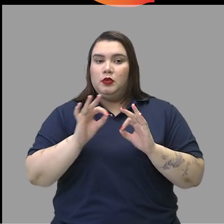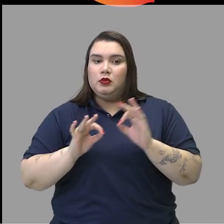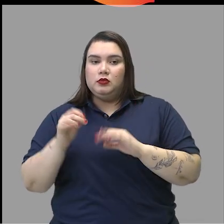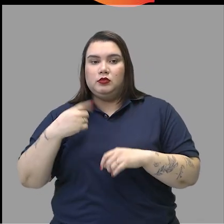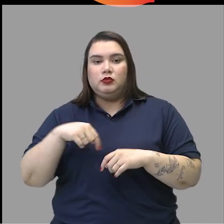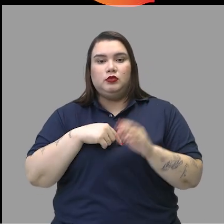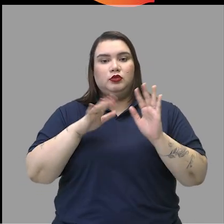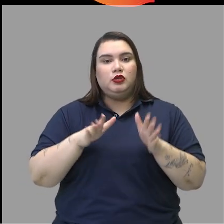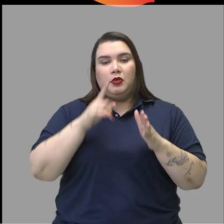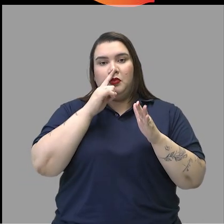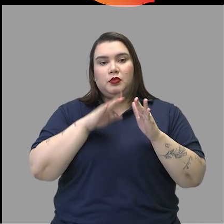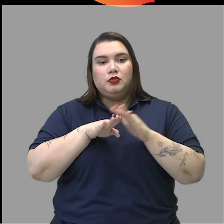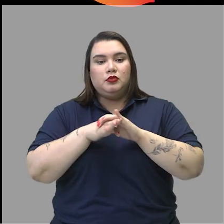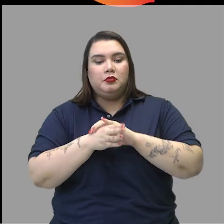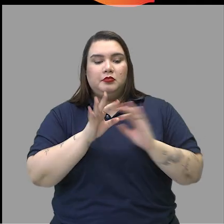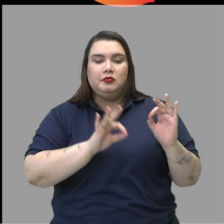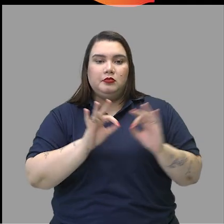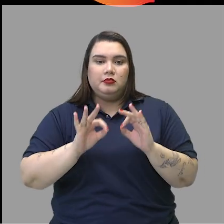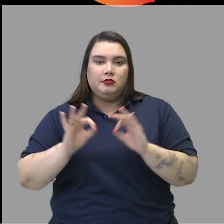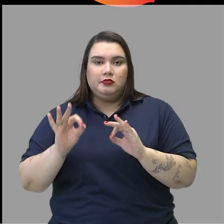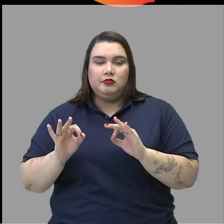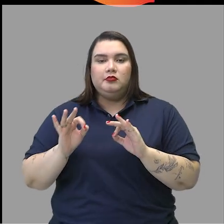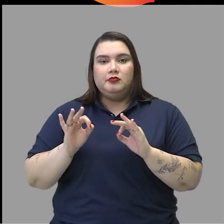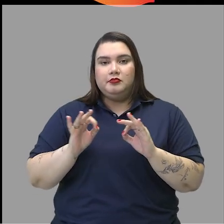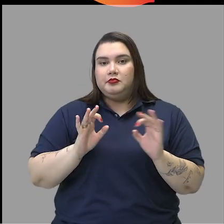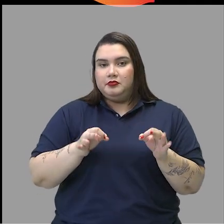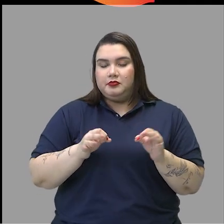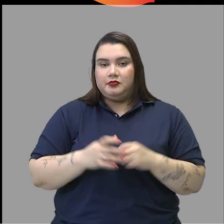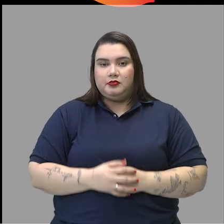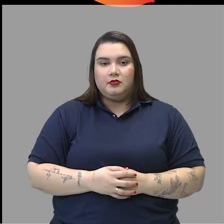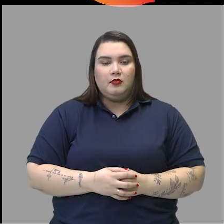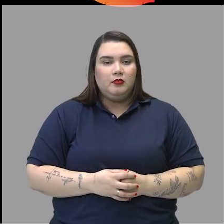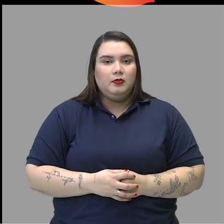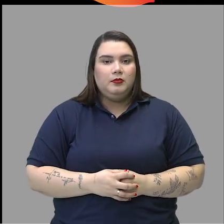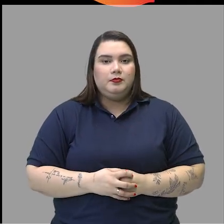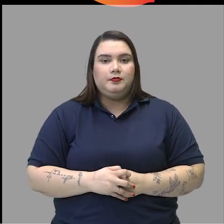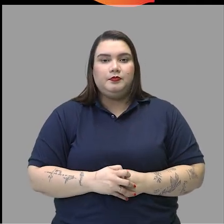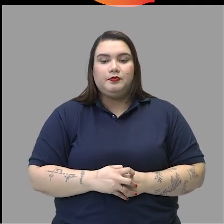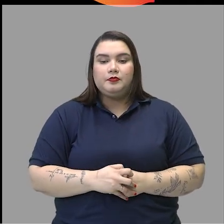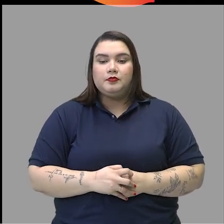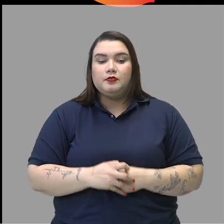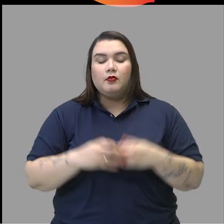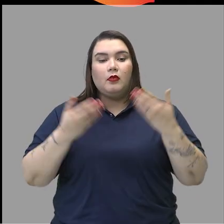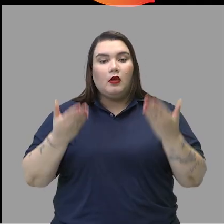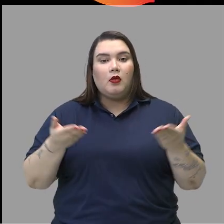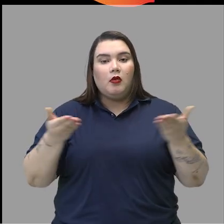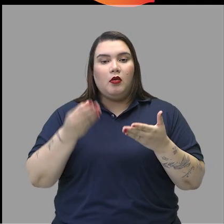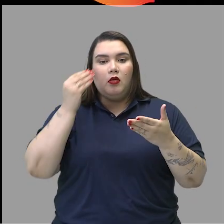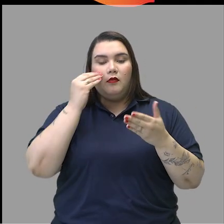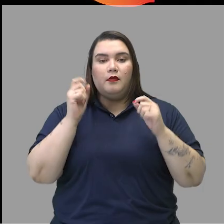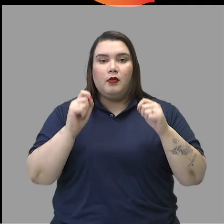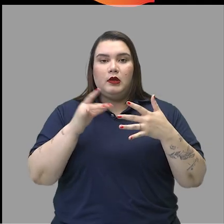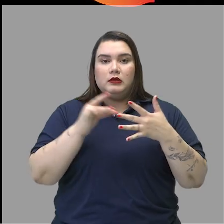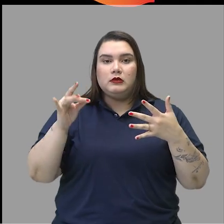que nós já estamos acostumados a fazer inconscientemente. Então, vamos observar que a